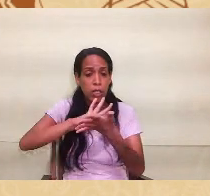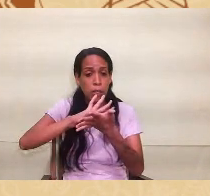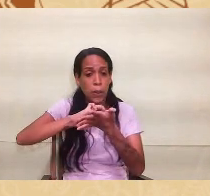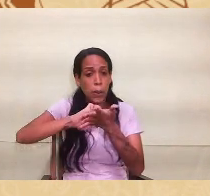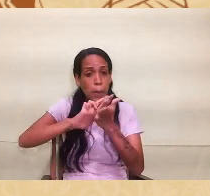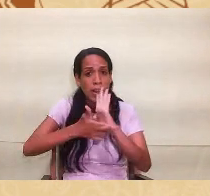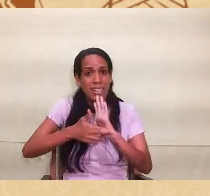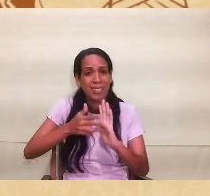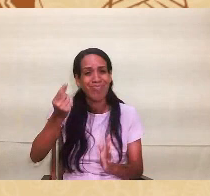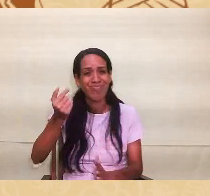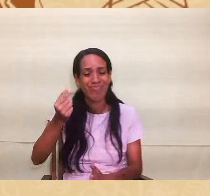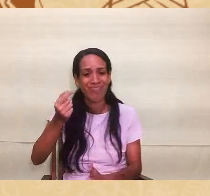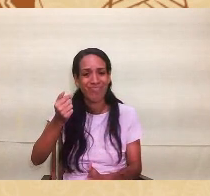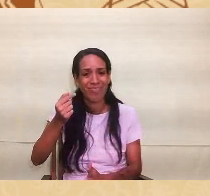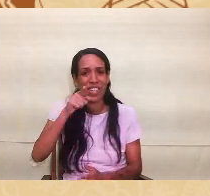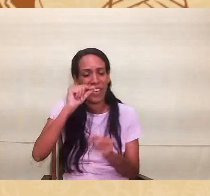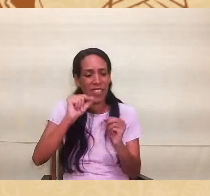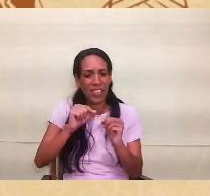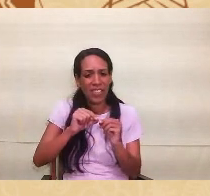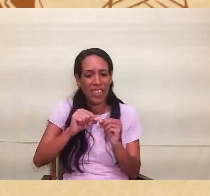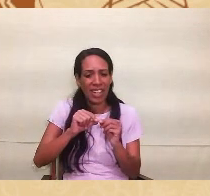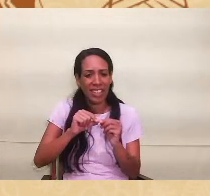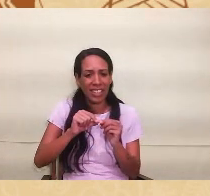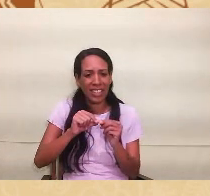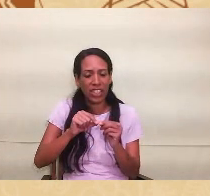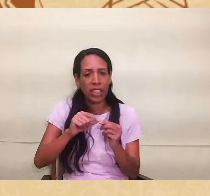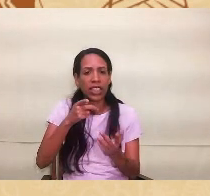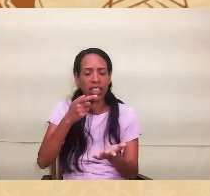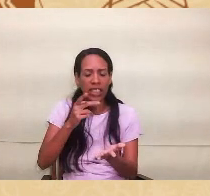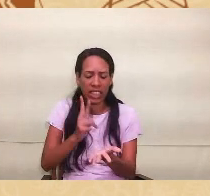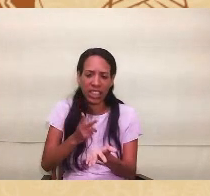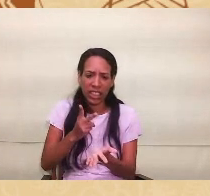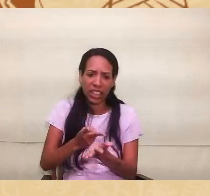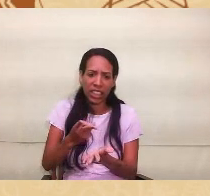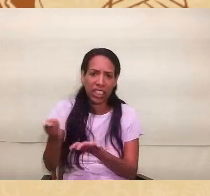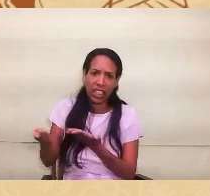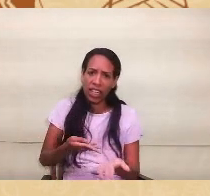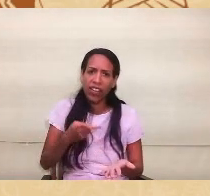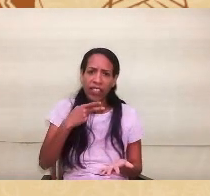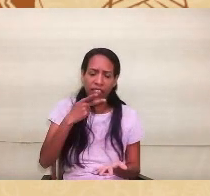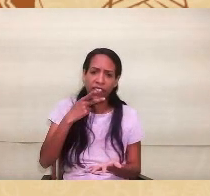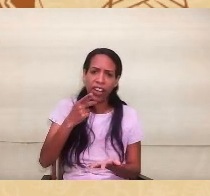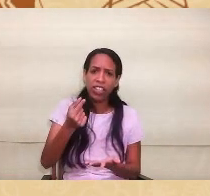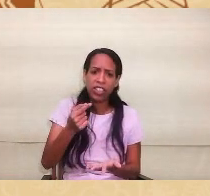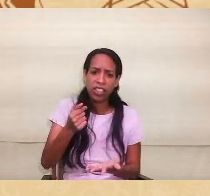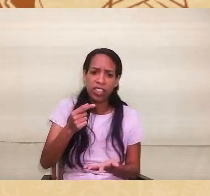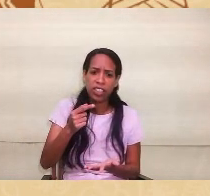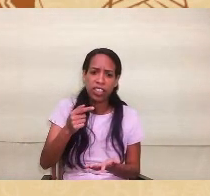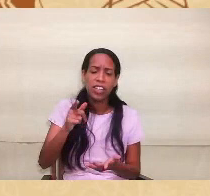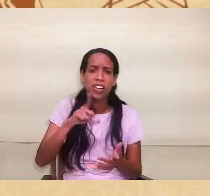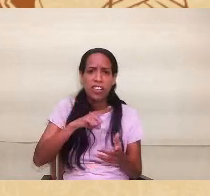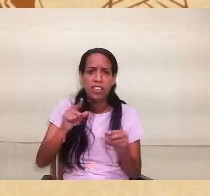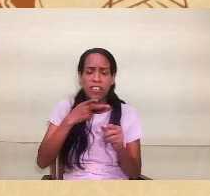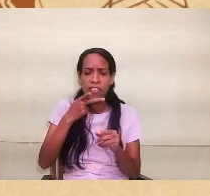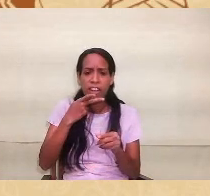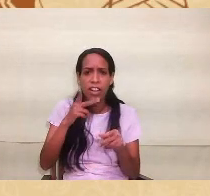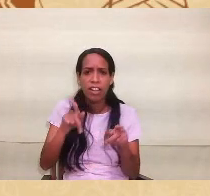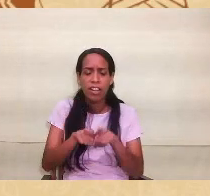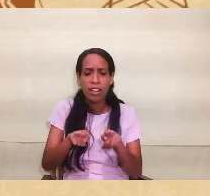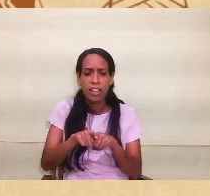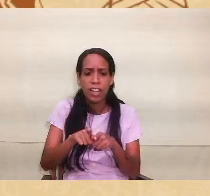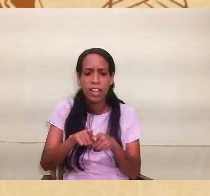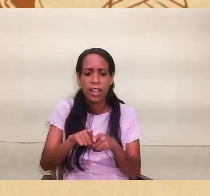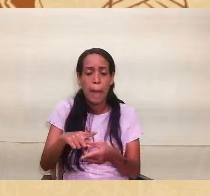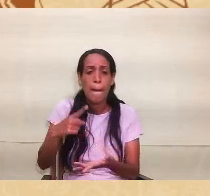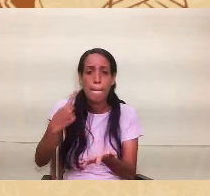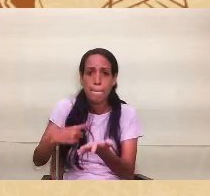capitalismo. E você faz questão, toda vez você traz o capitalismo, você faz questão de demarcar que